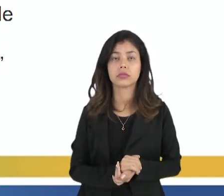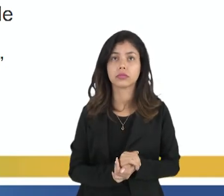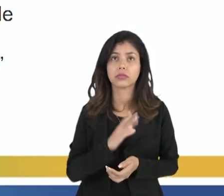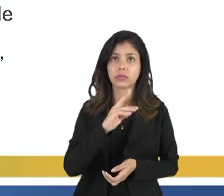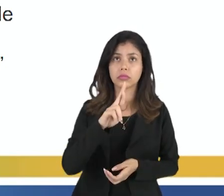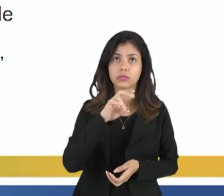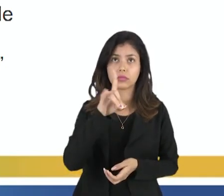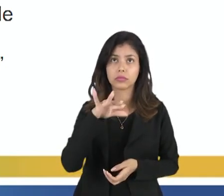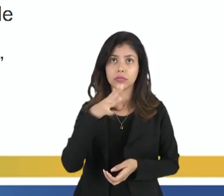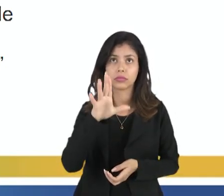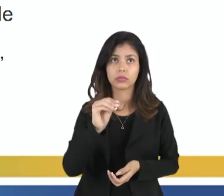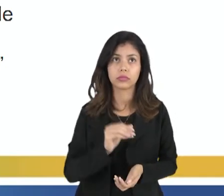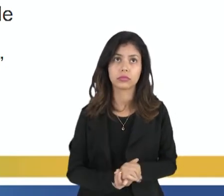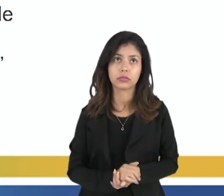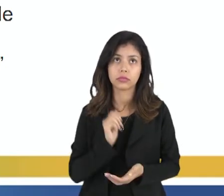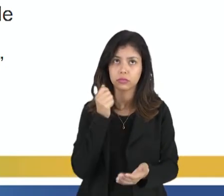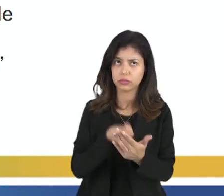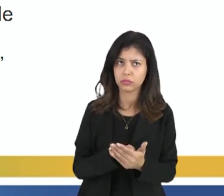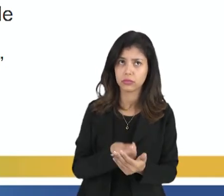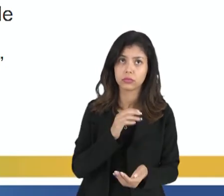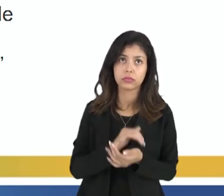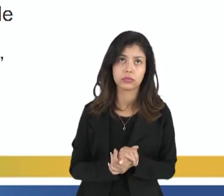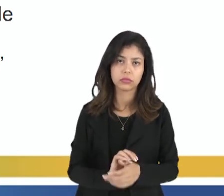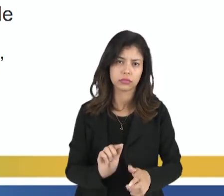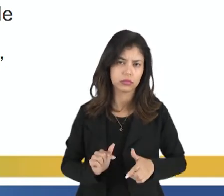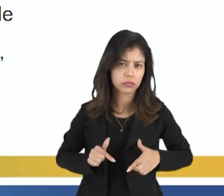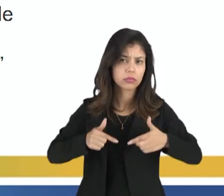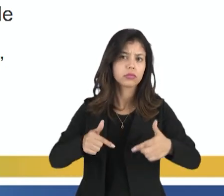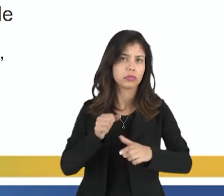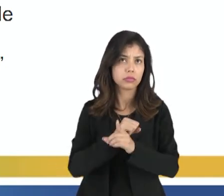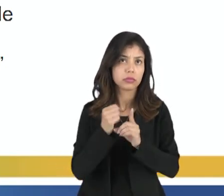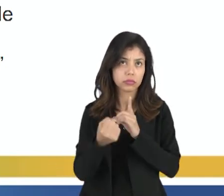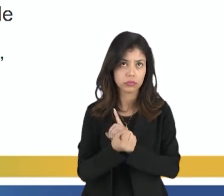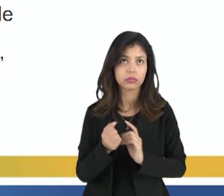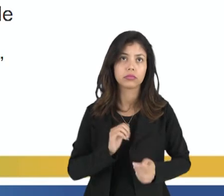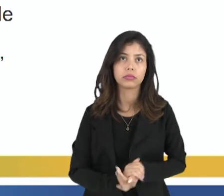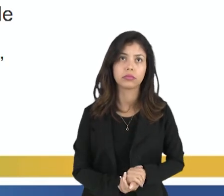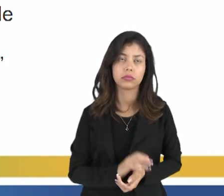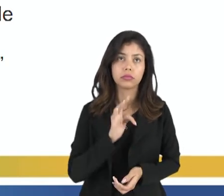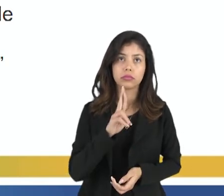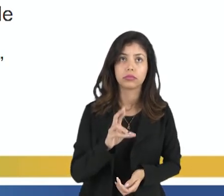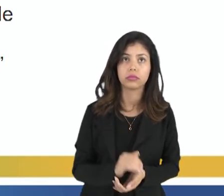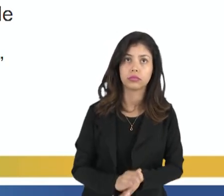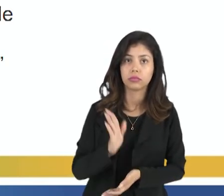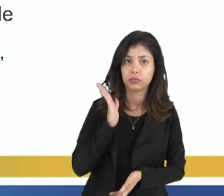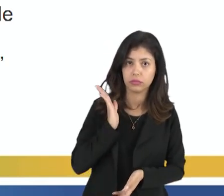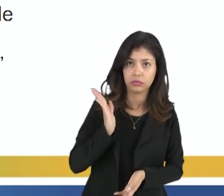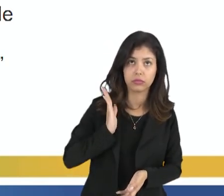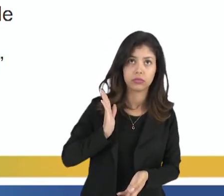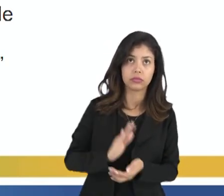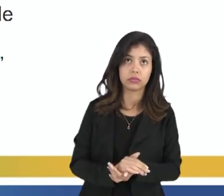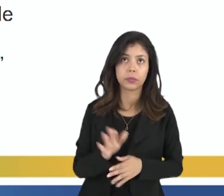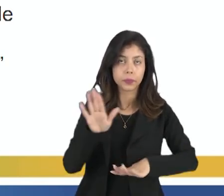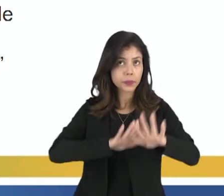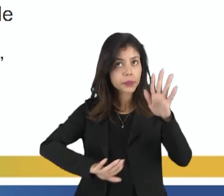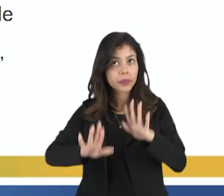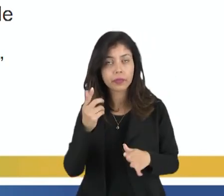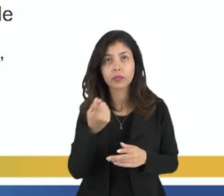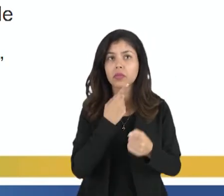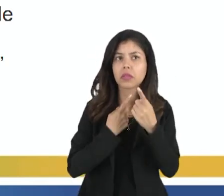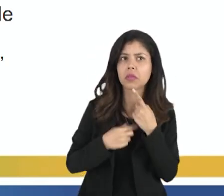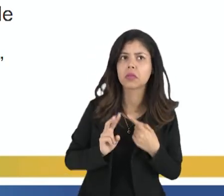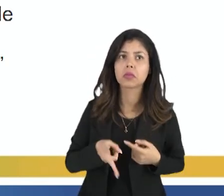vista à concretização de reivindicações sociais. B. Atraiu a burguesia conservadora, que